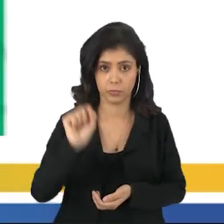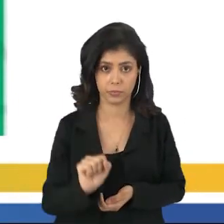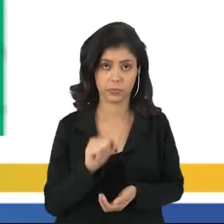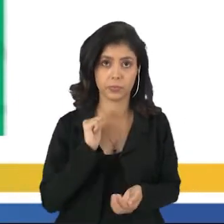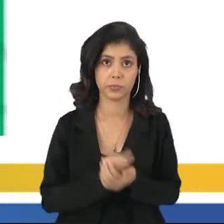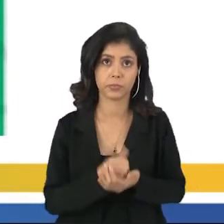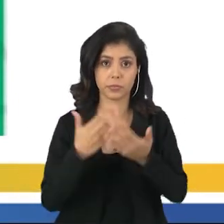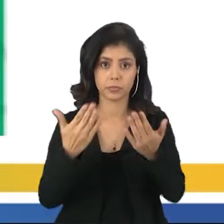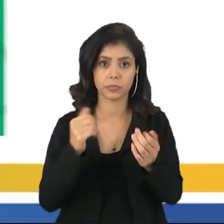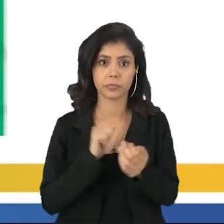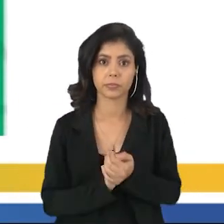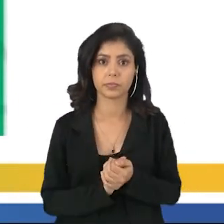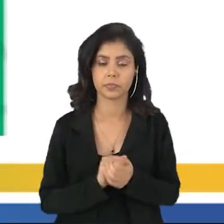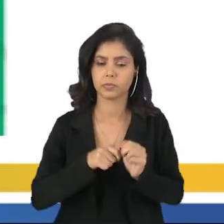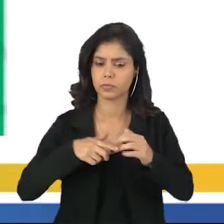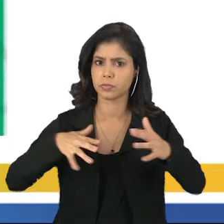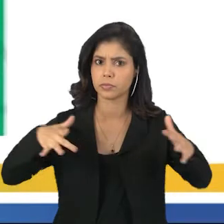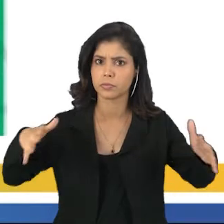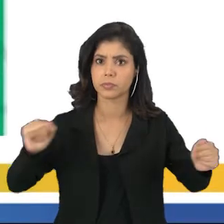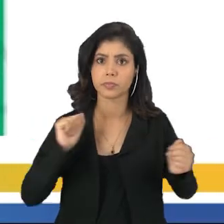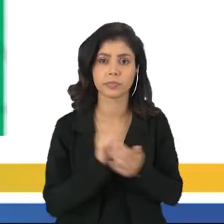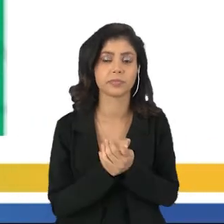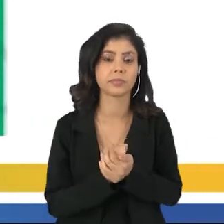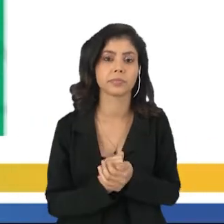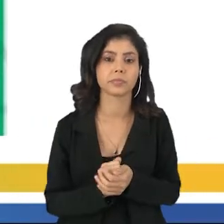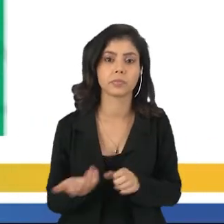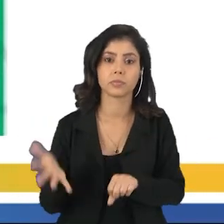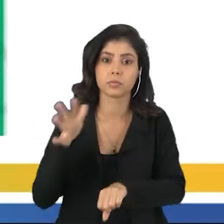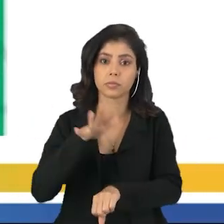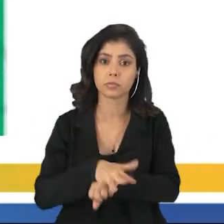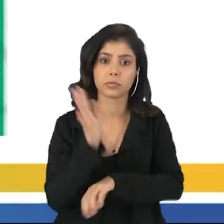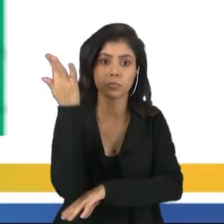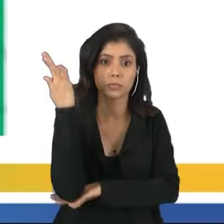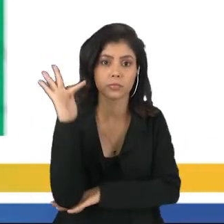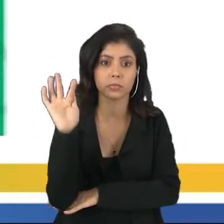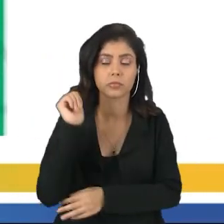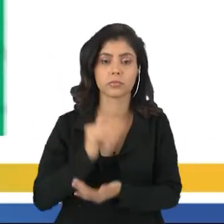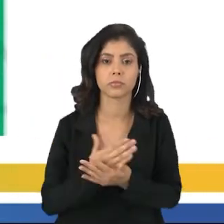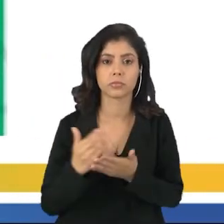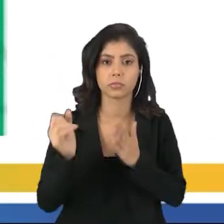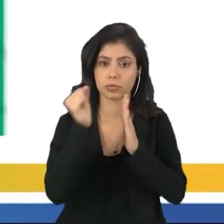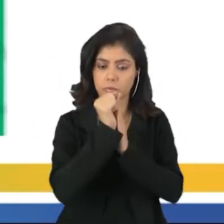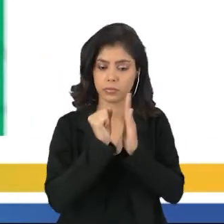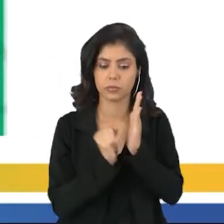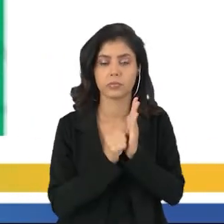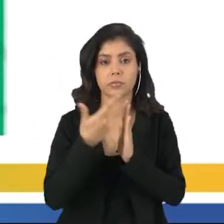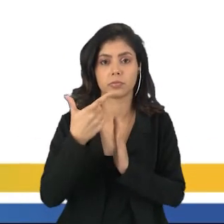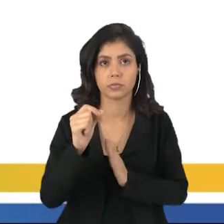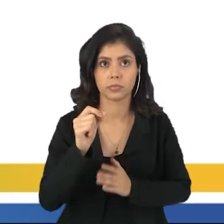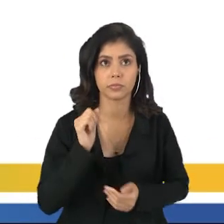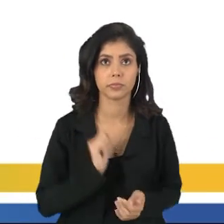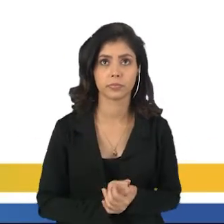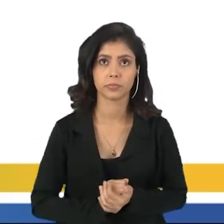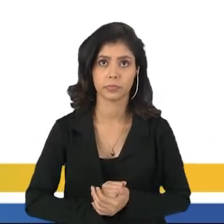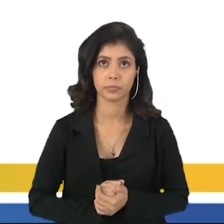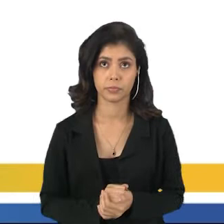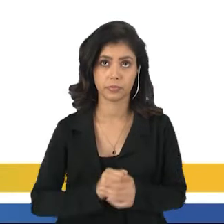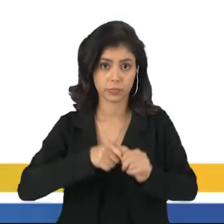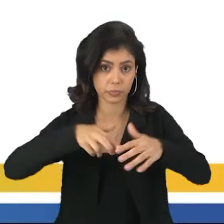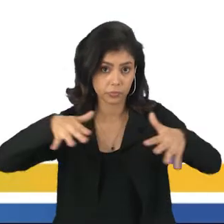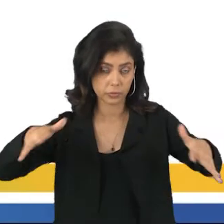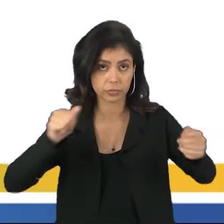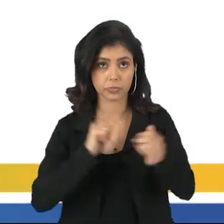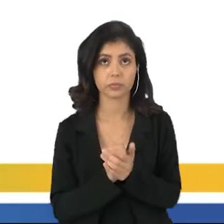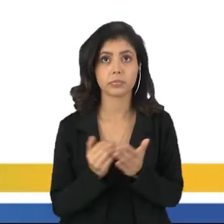que essa foi a expansão das colônias francesas durante o início do século XX. A expansão